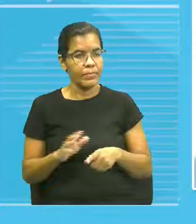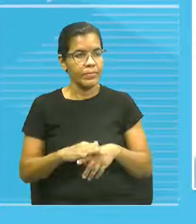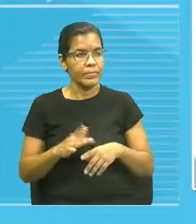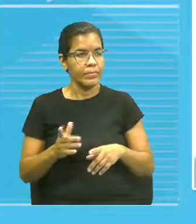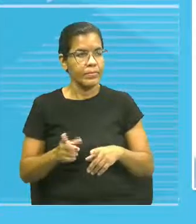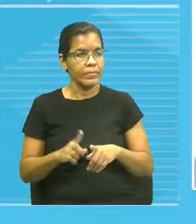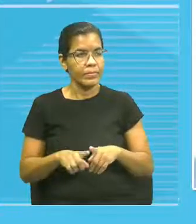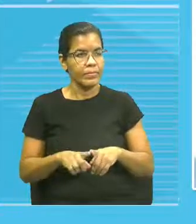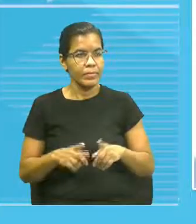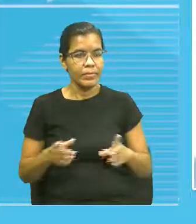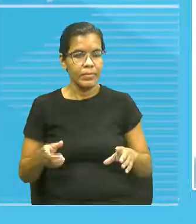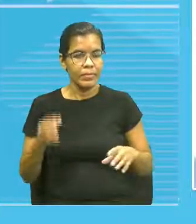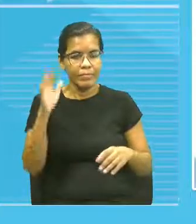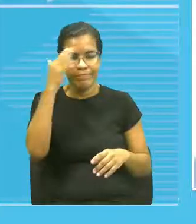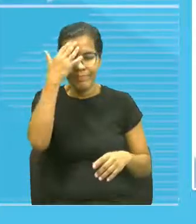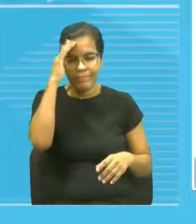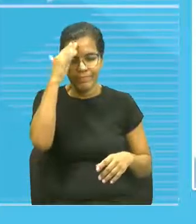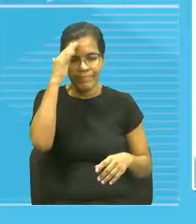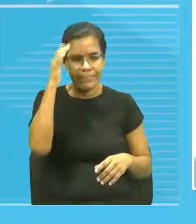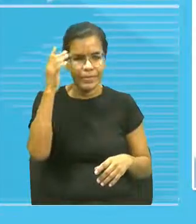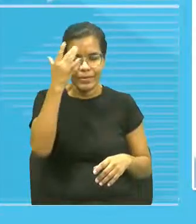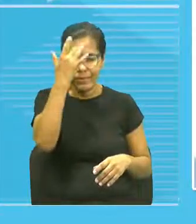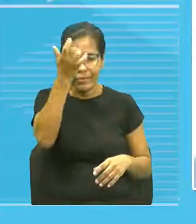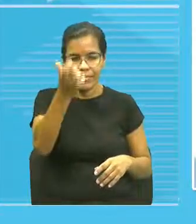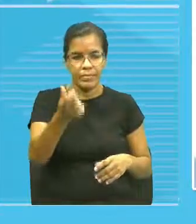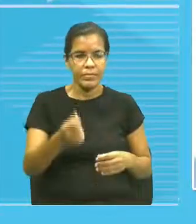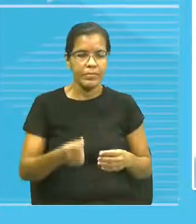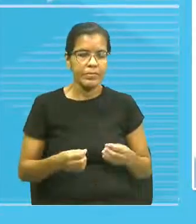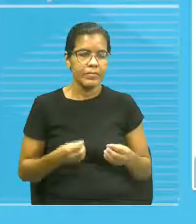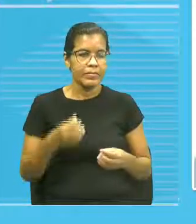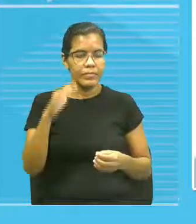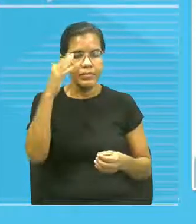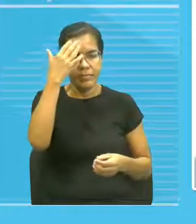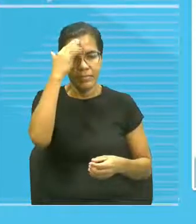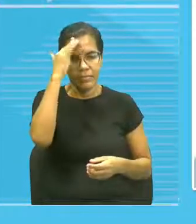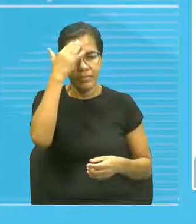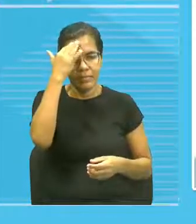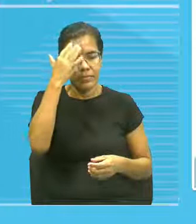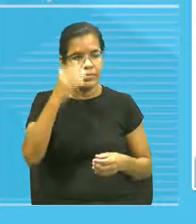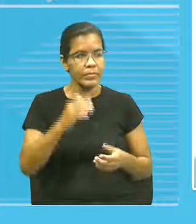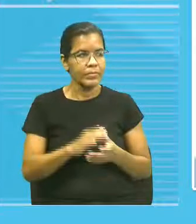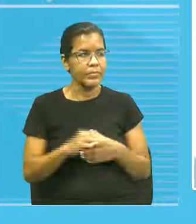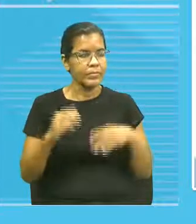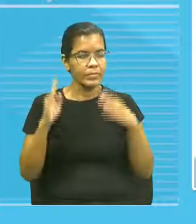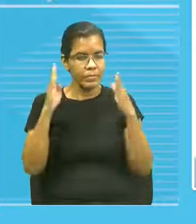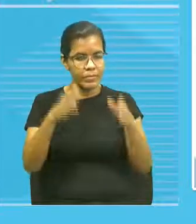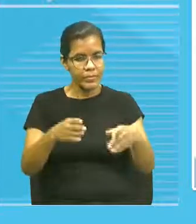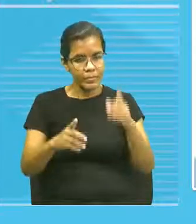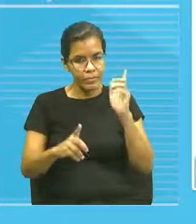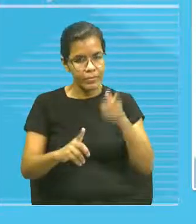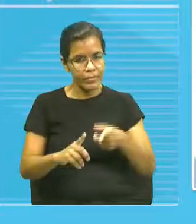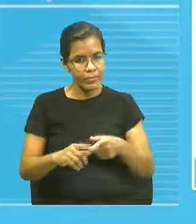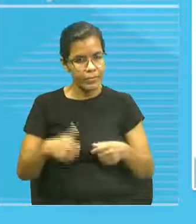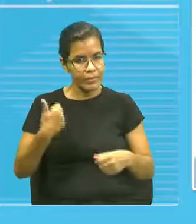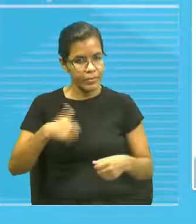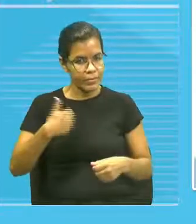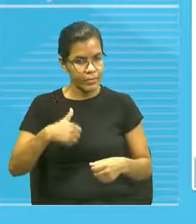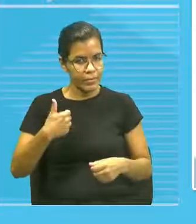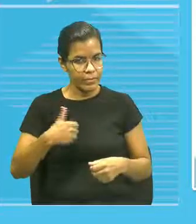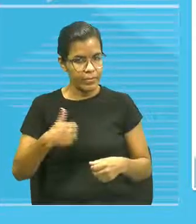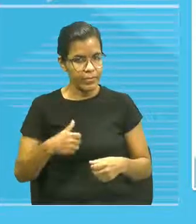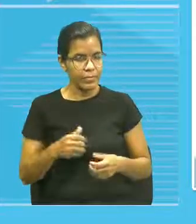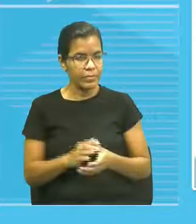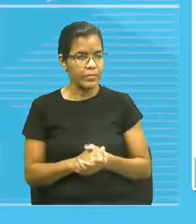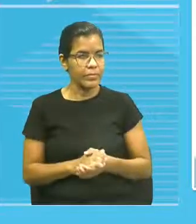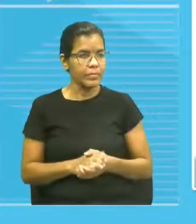não é assim, a compreensão não fica tão fácil, né? Você entender isso. A determinação, primeiro, da